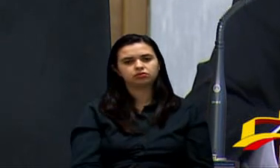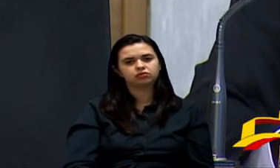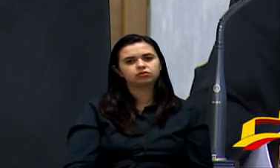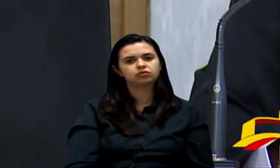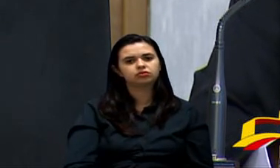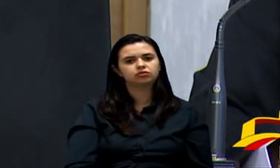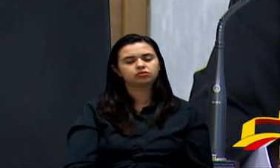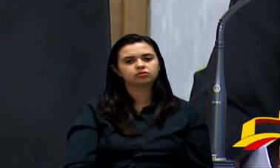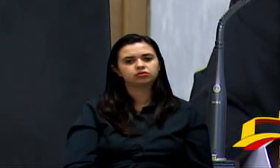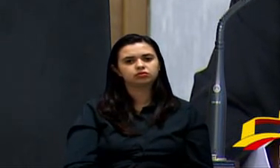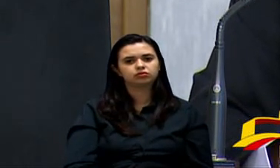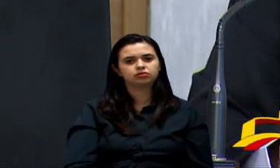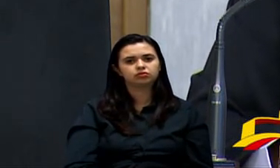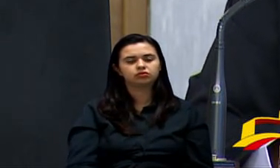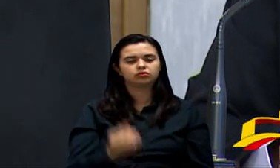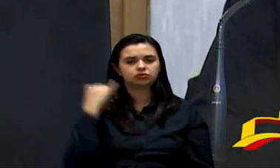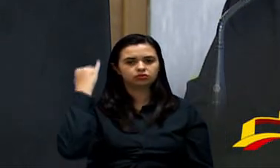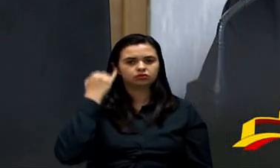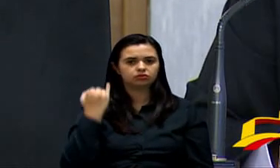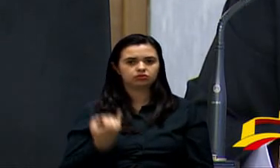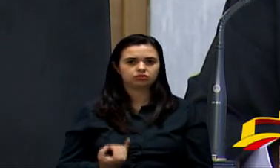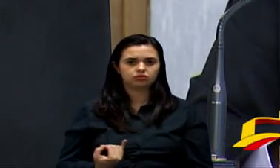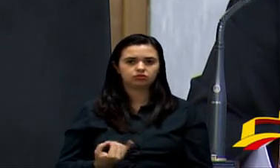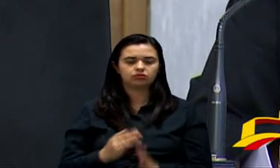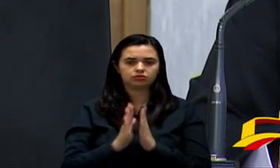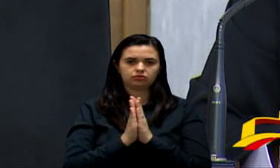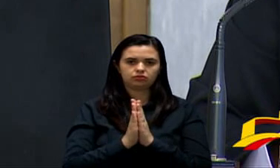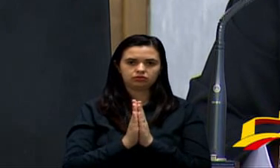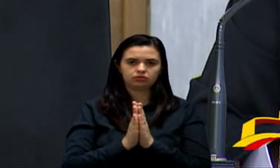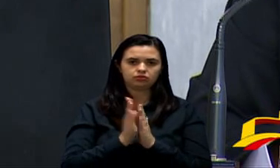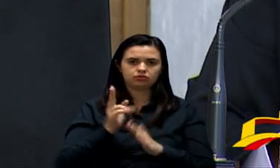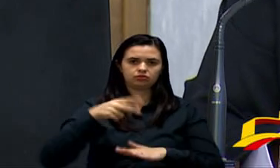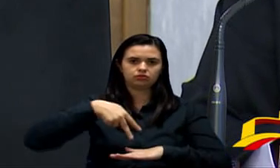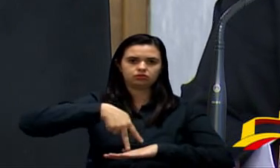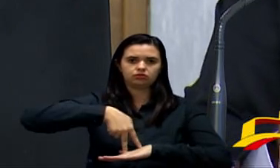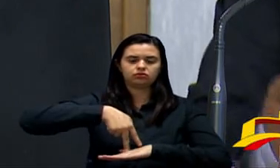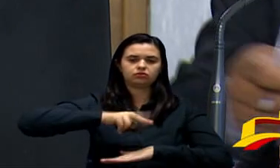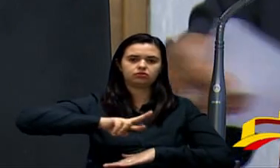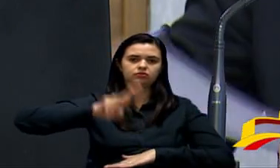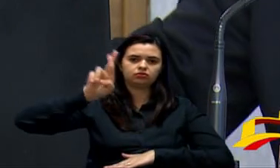Tá. Vereador Yara, então, por favor, usar como líder.